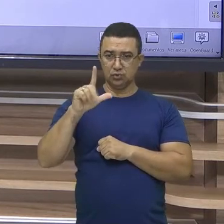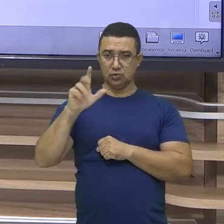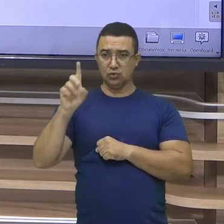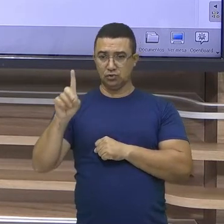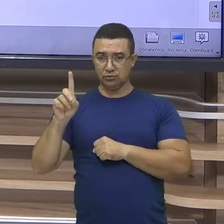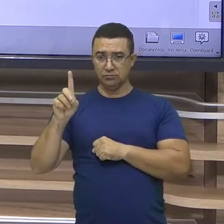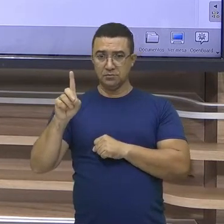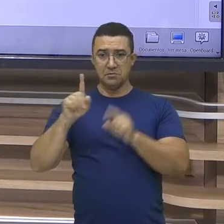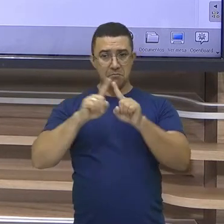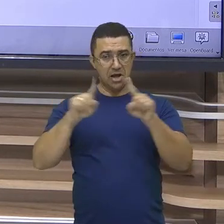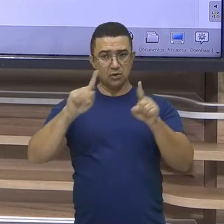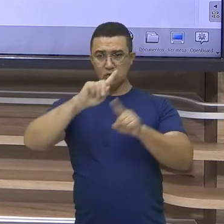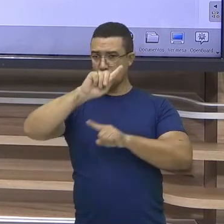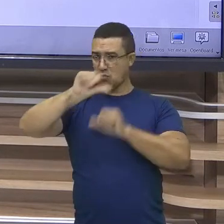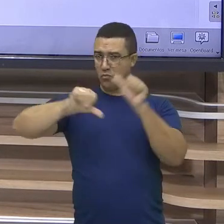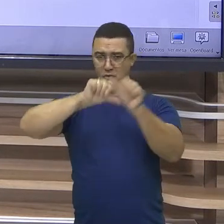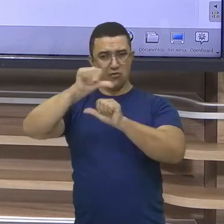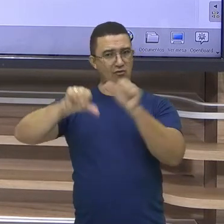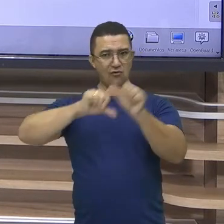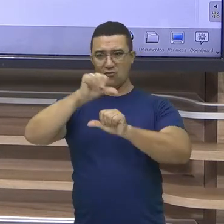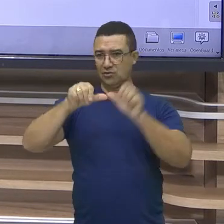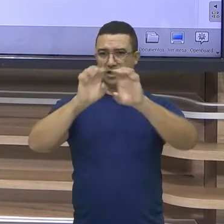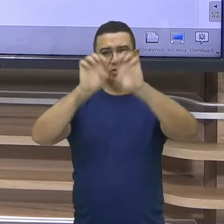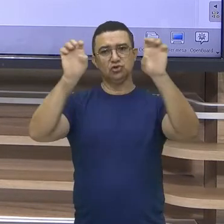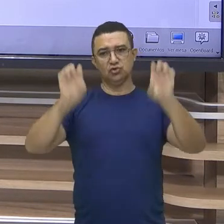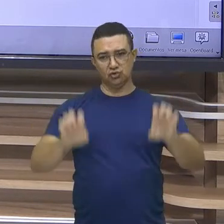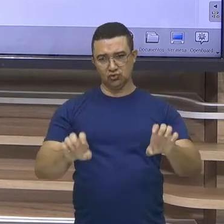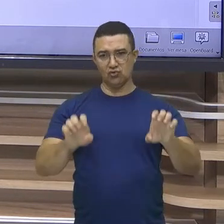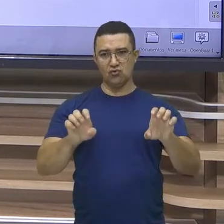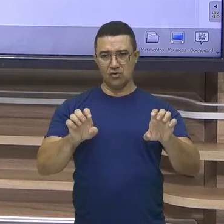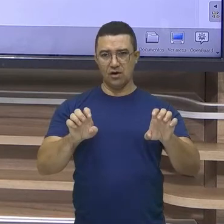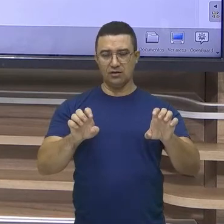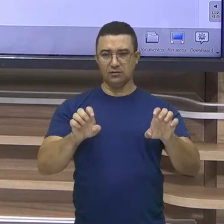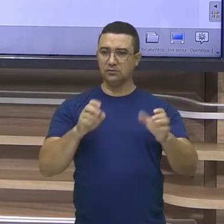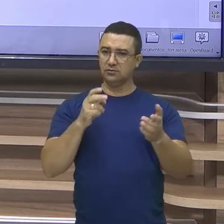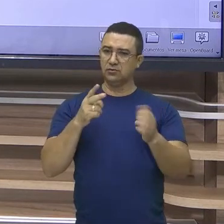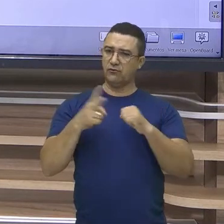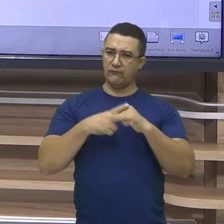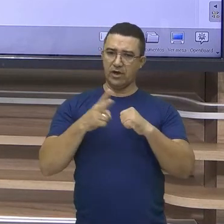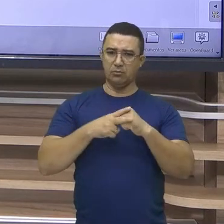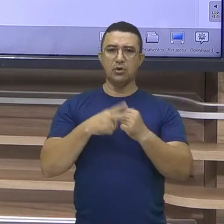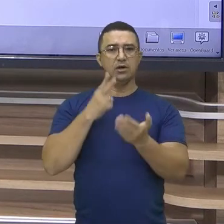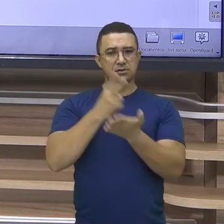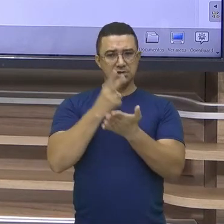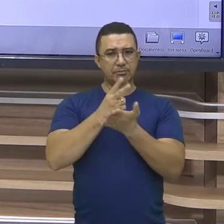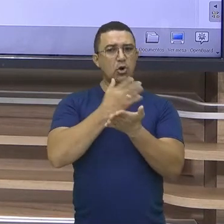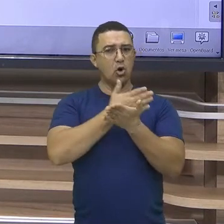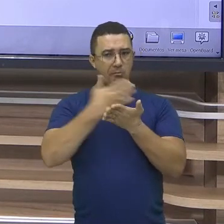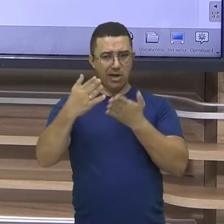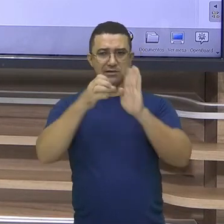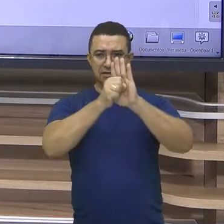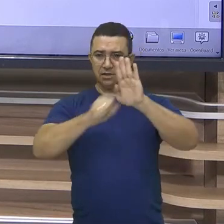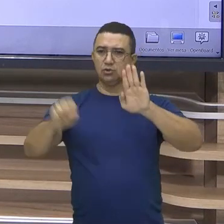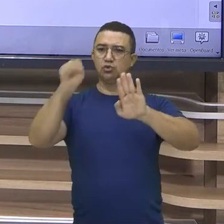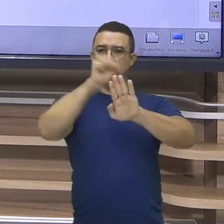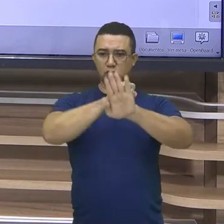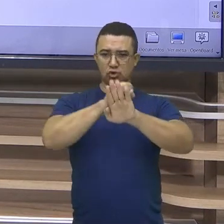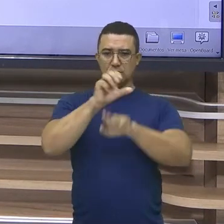ele não altera, então, essa estrutura, tá? Sempre nós vamos iniciar com o sujeito, tá